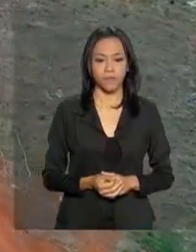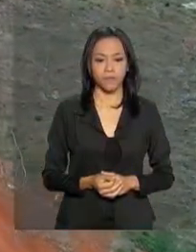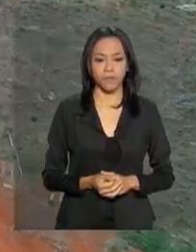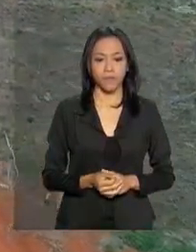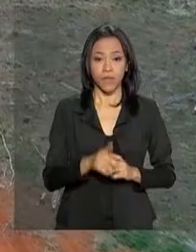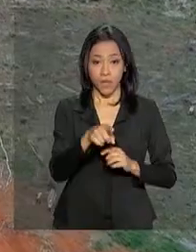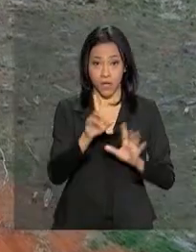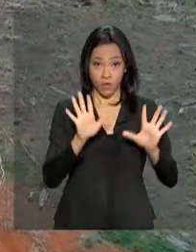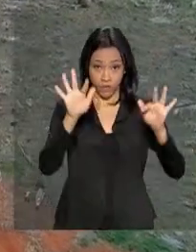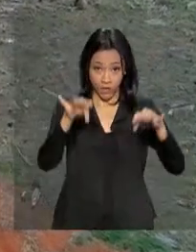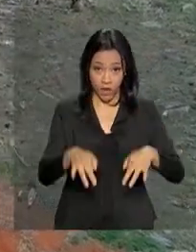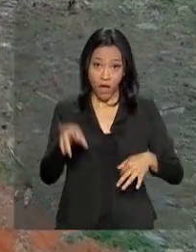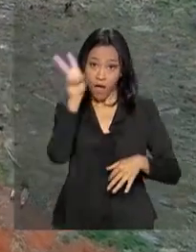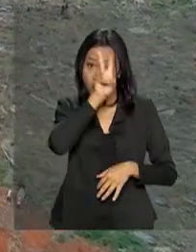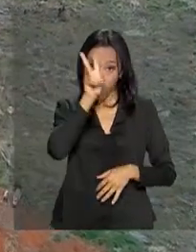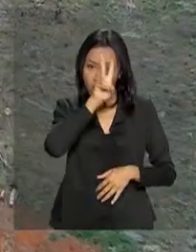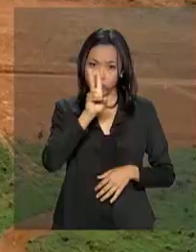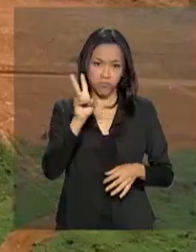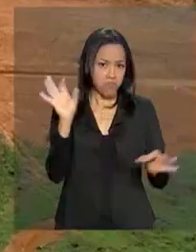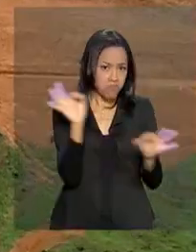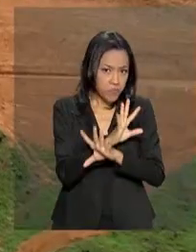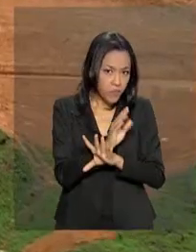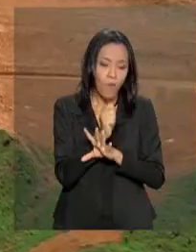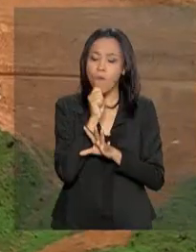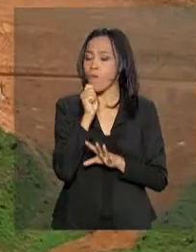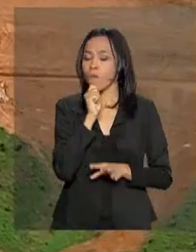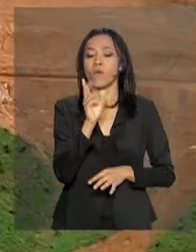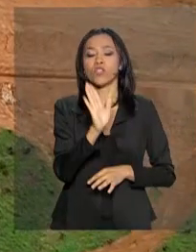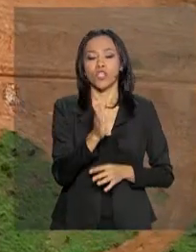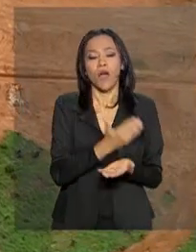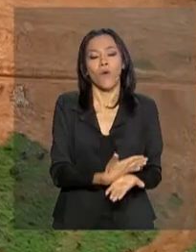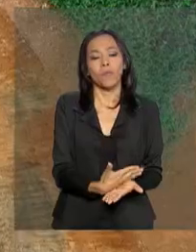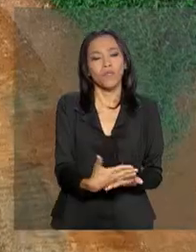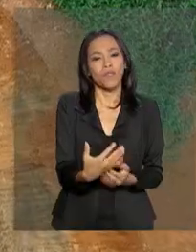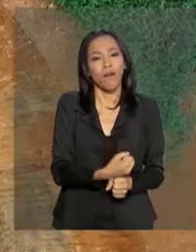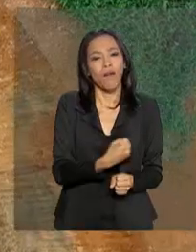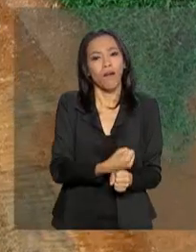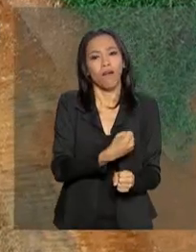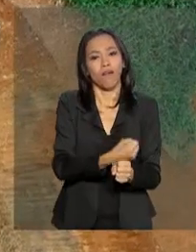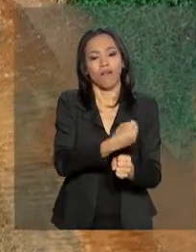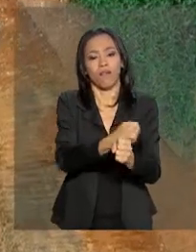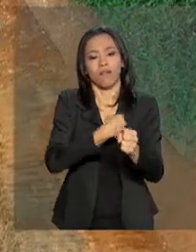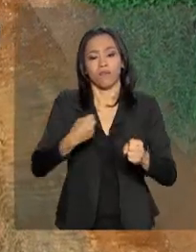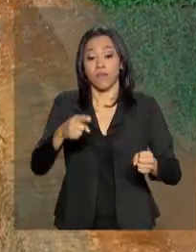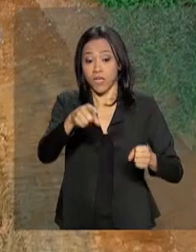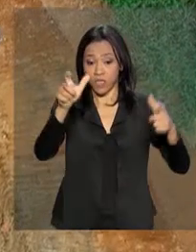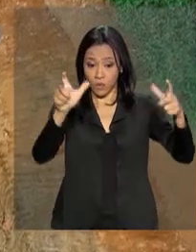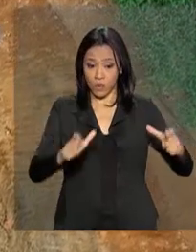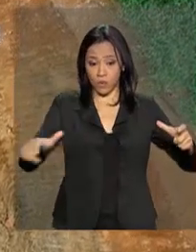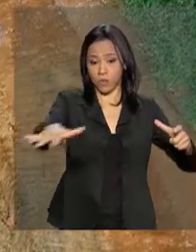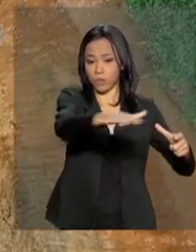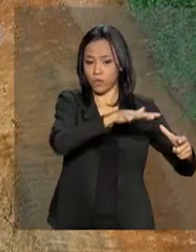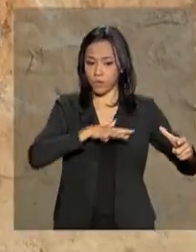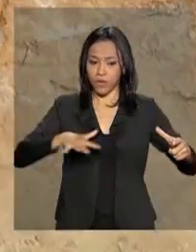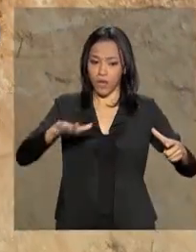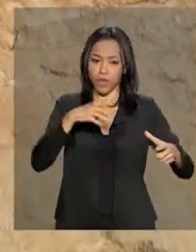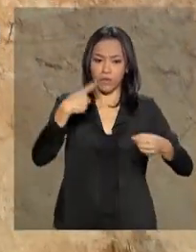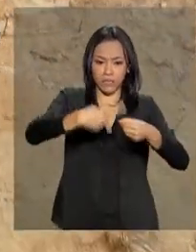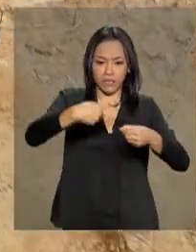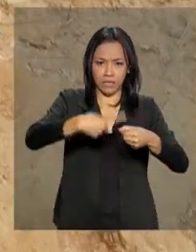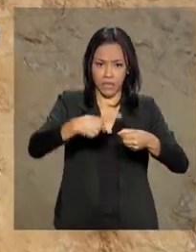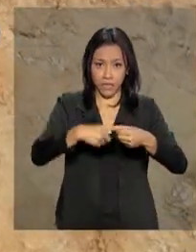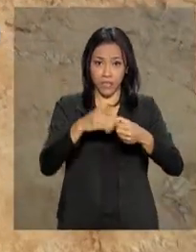O final dessa história ainda não chegou, mas começou a ser construído. As obras do reassentamento de Bento Rodrigues